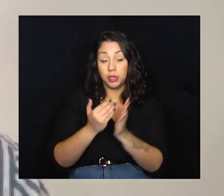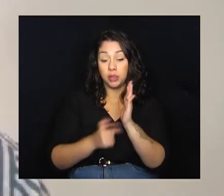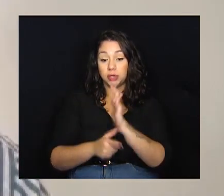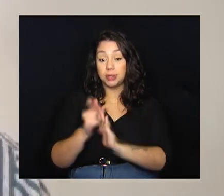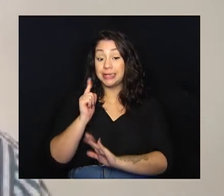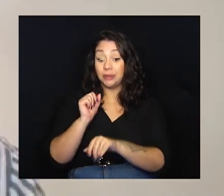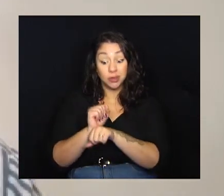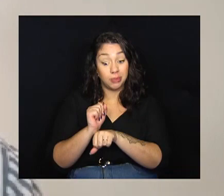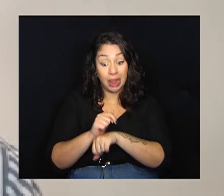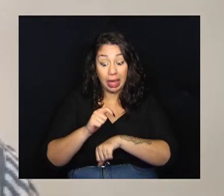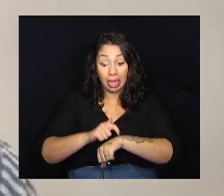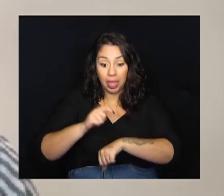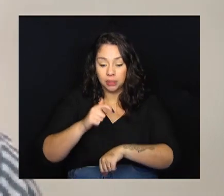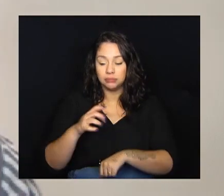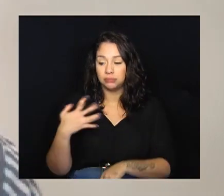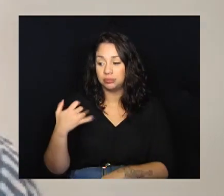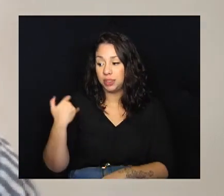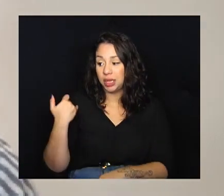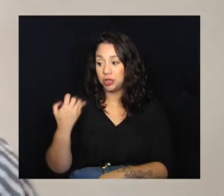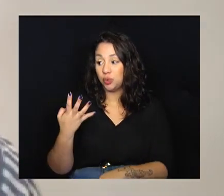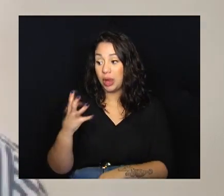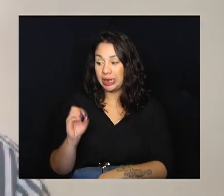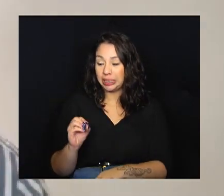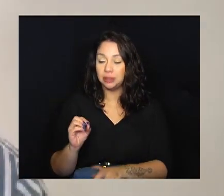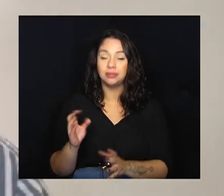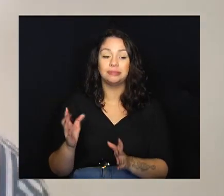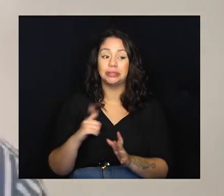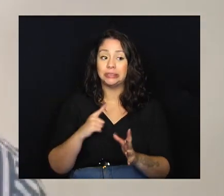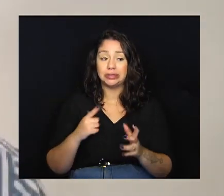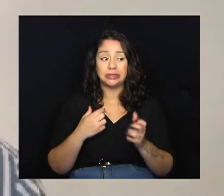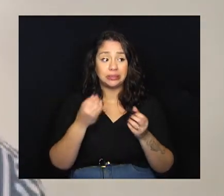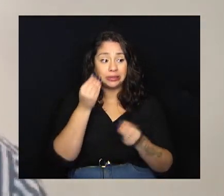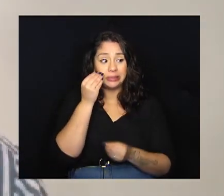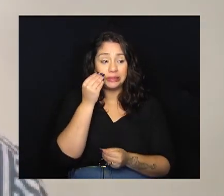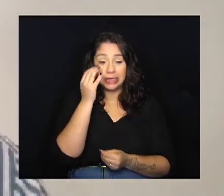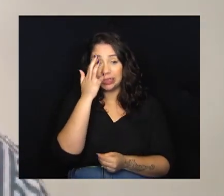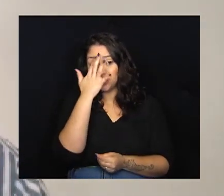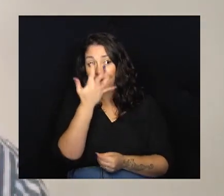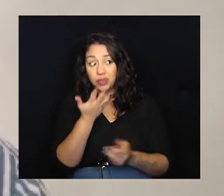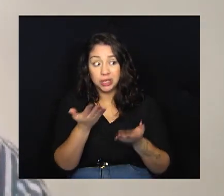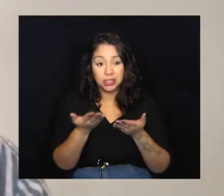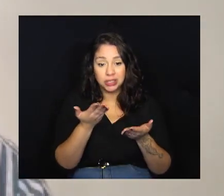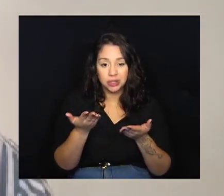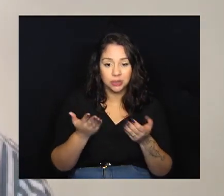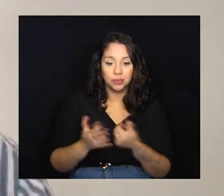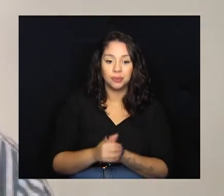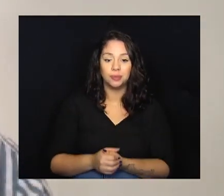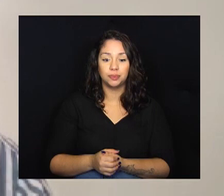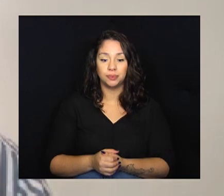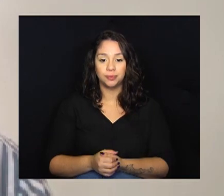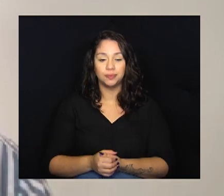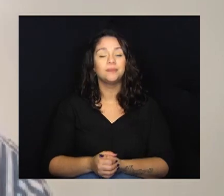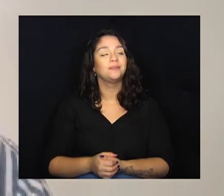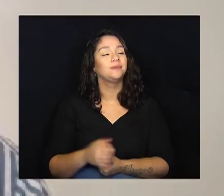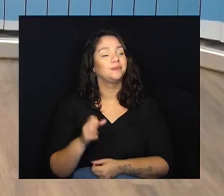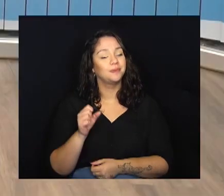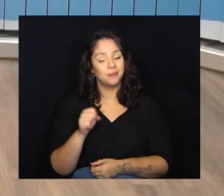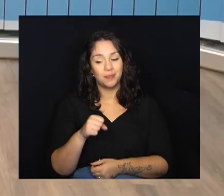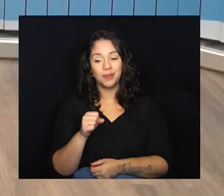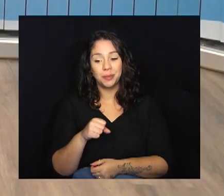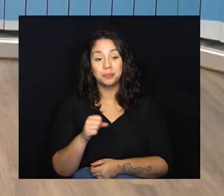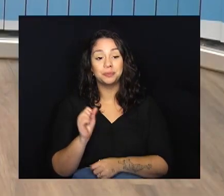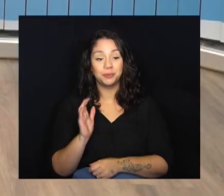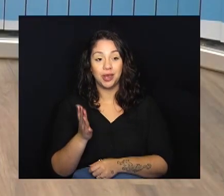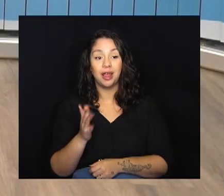esperar chegar nos 40 anos e aí tentar né correr atrás é do prejuízo digamos assim sim já temos um